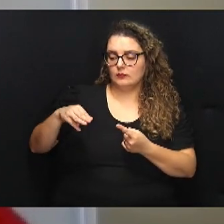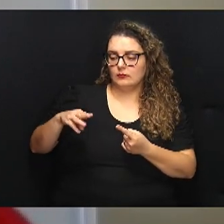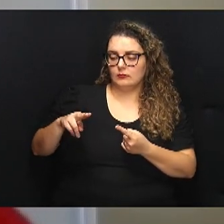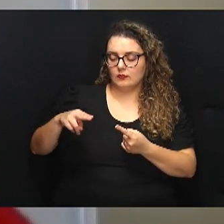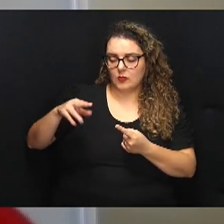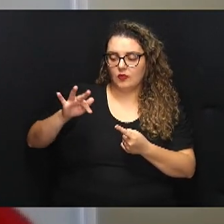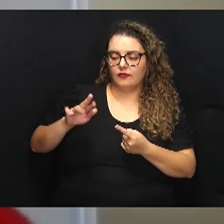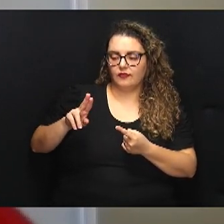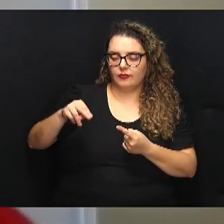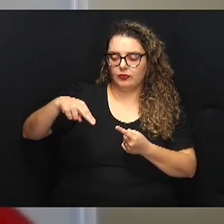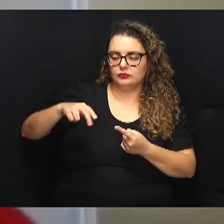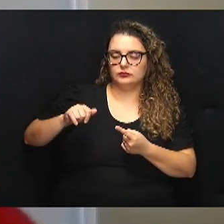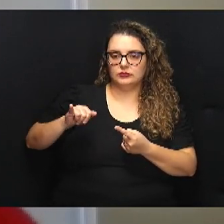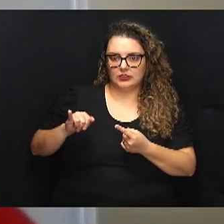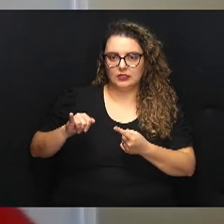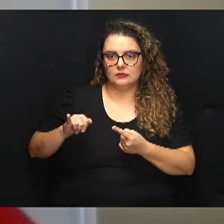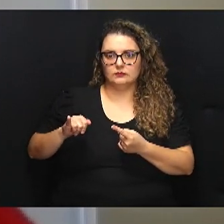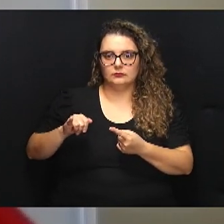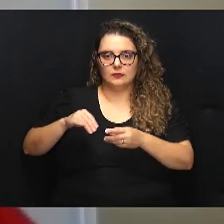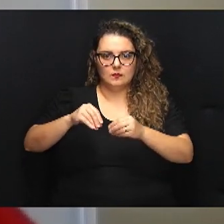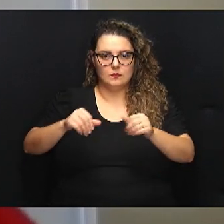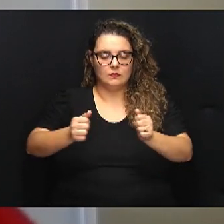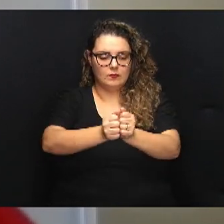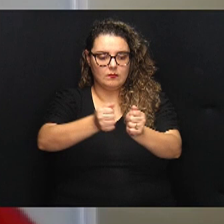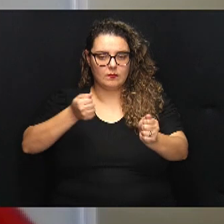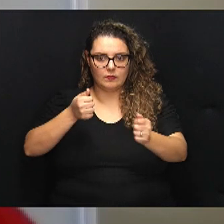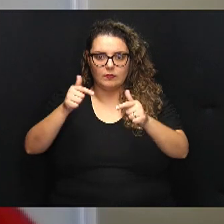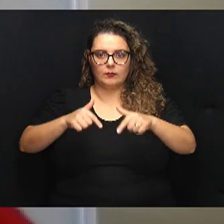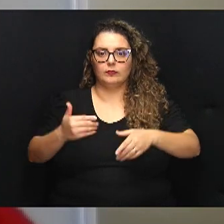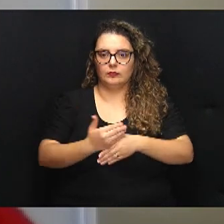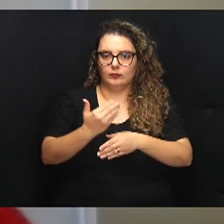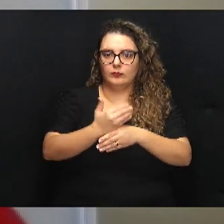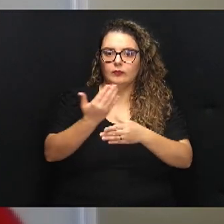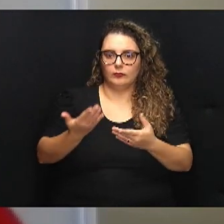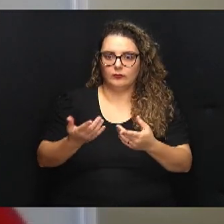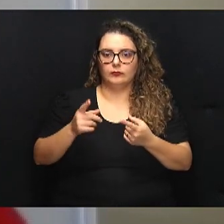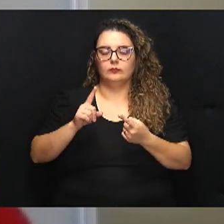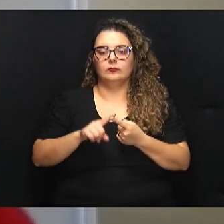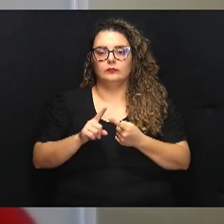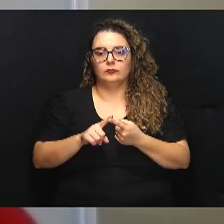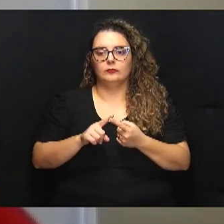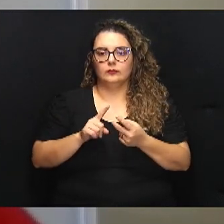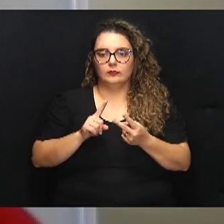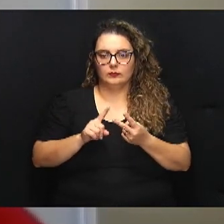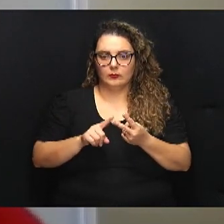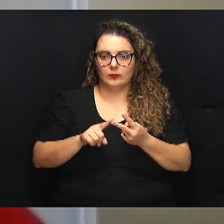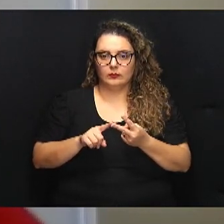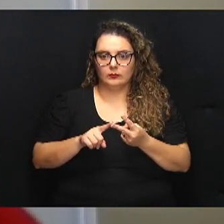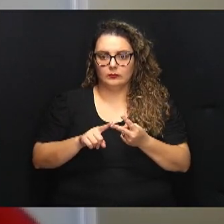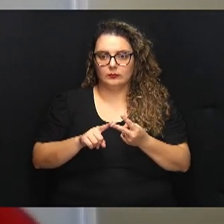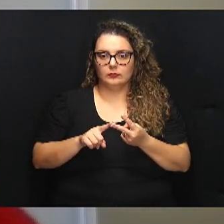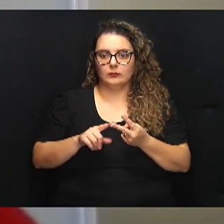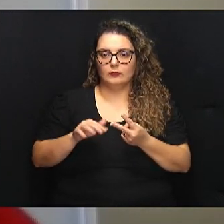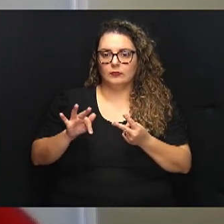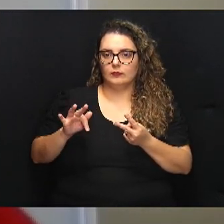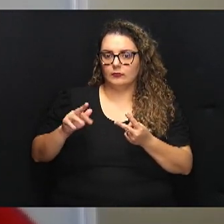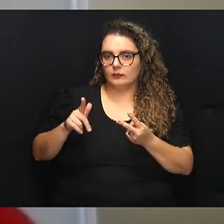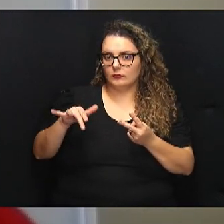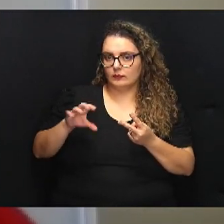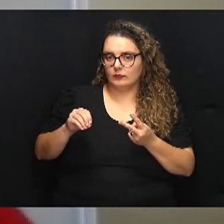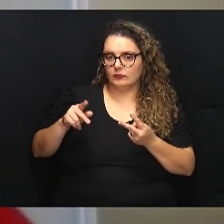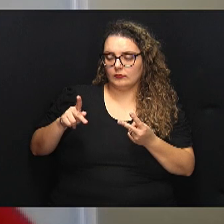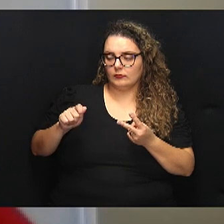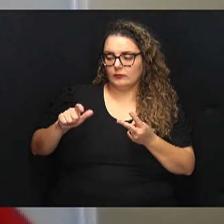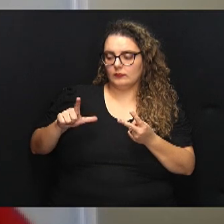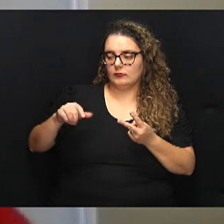existência de terra indígena no local onde o empreendimento vai se implantar, a Fundação Palmares, a